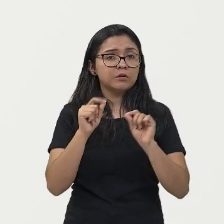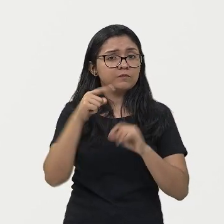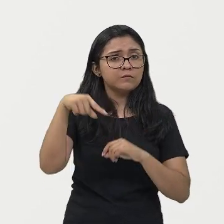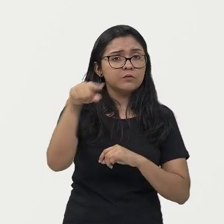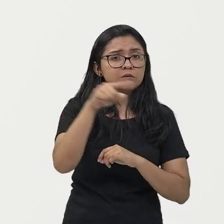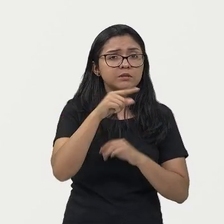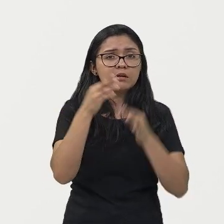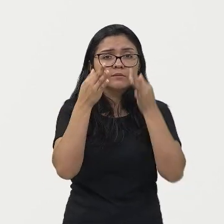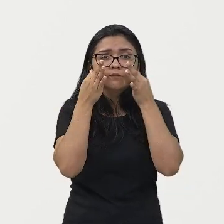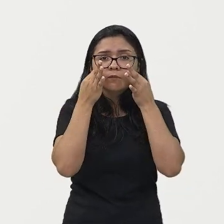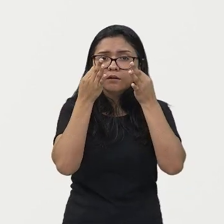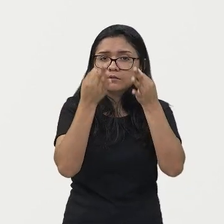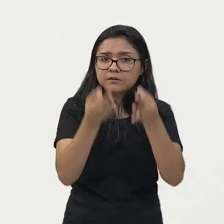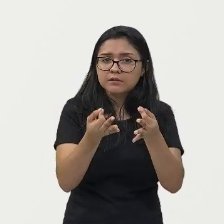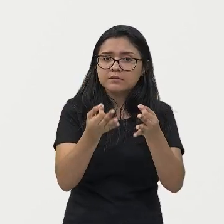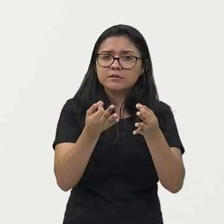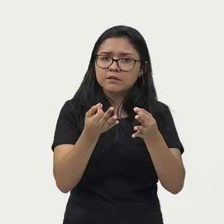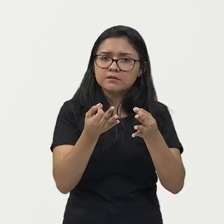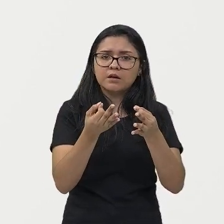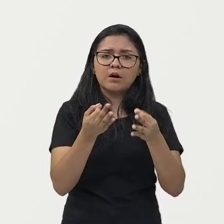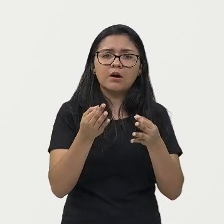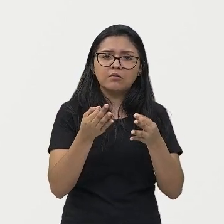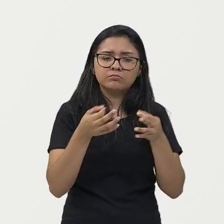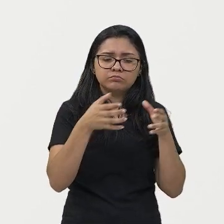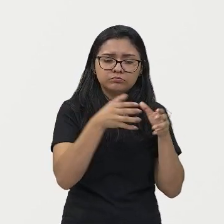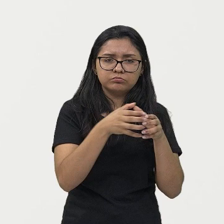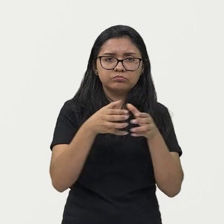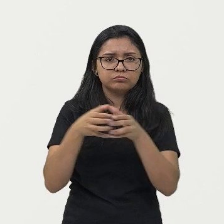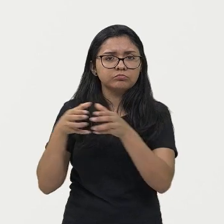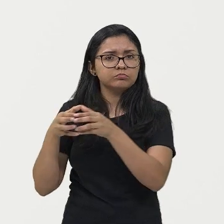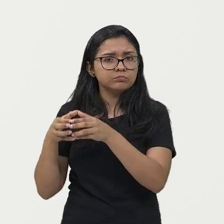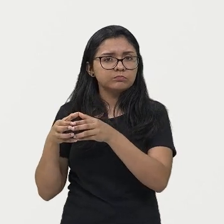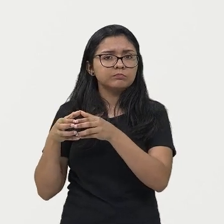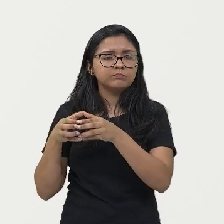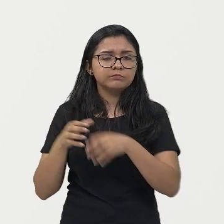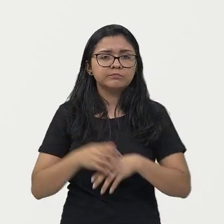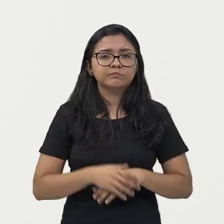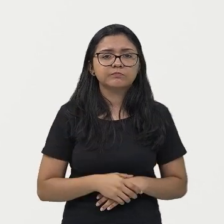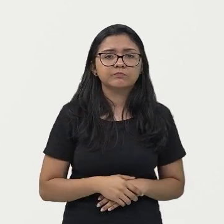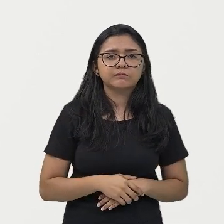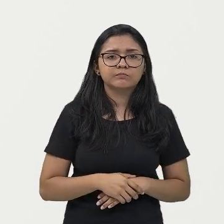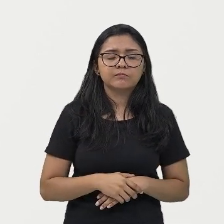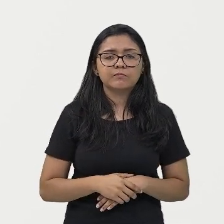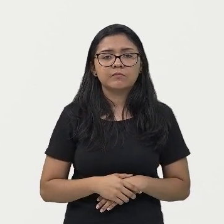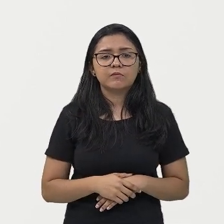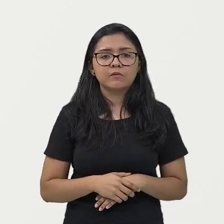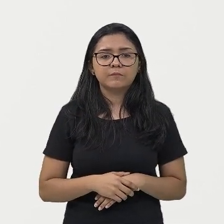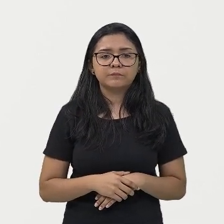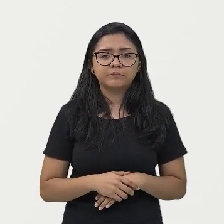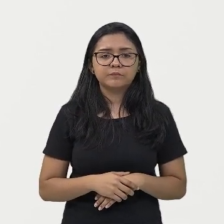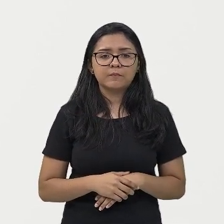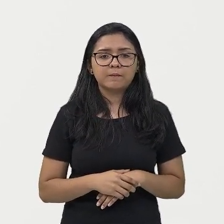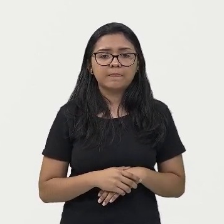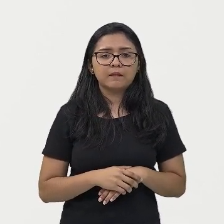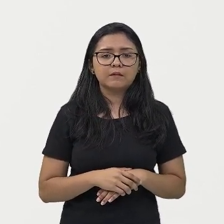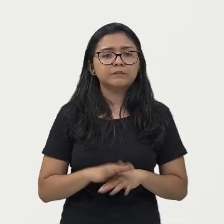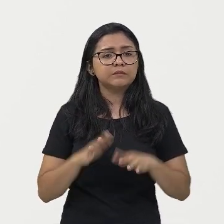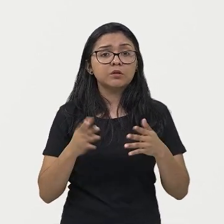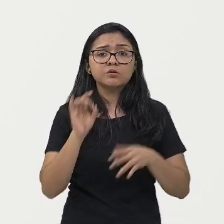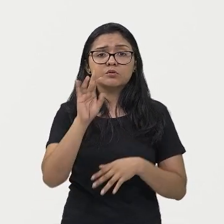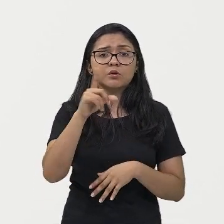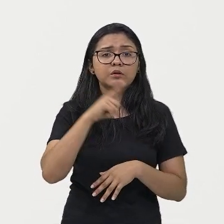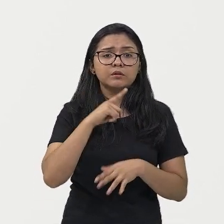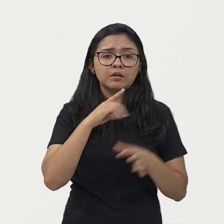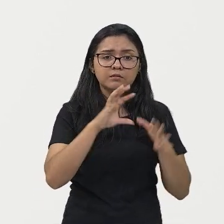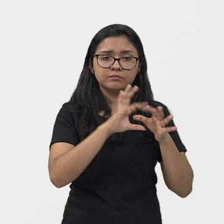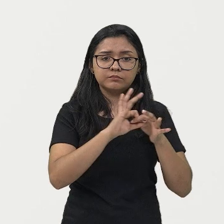observem as cadeias carbônicas para poder classificar, tá bom? Então, só tem ligações